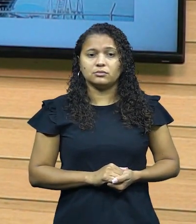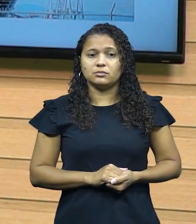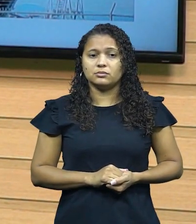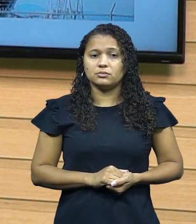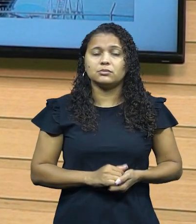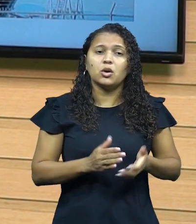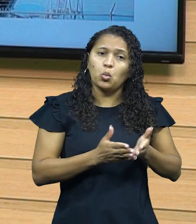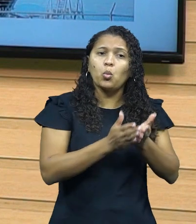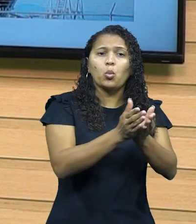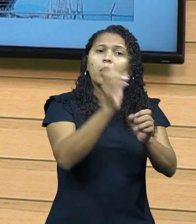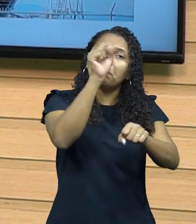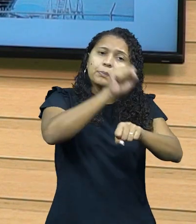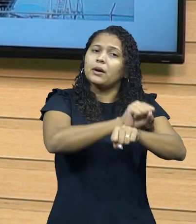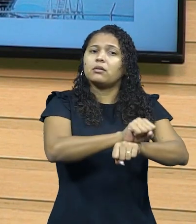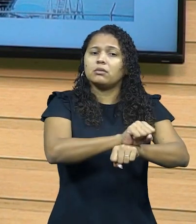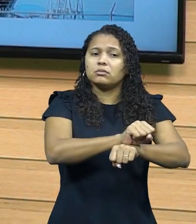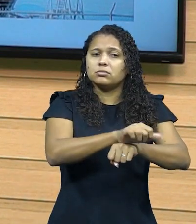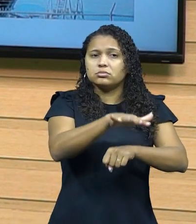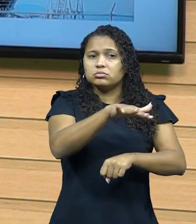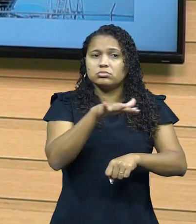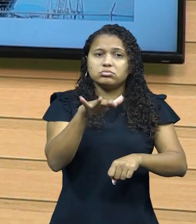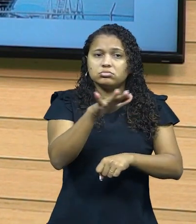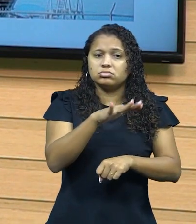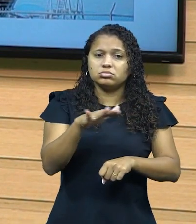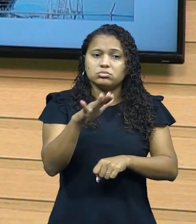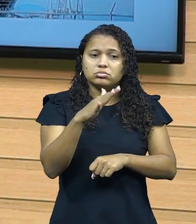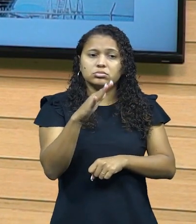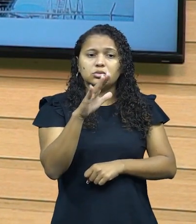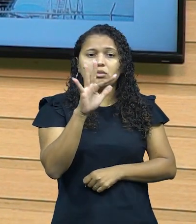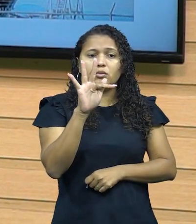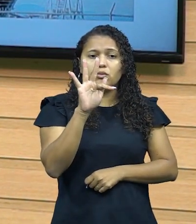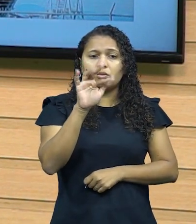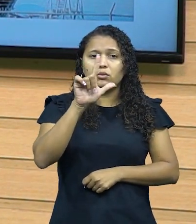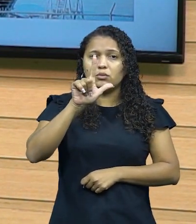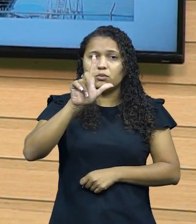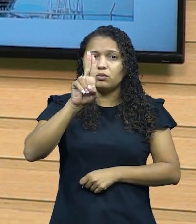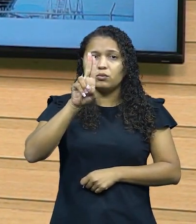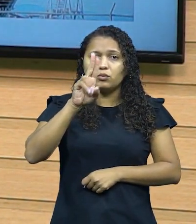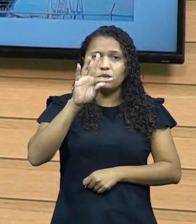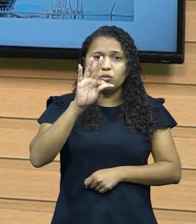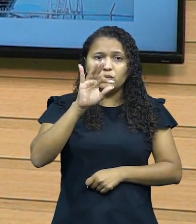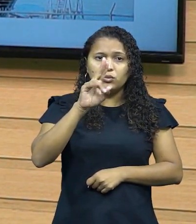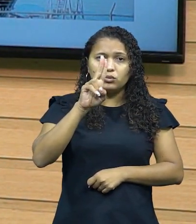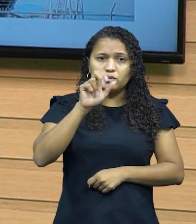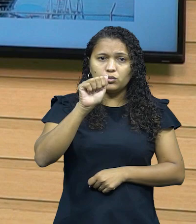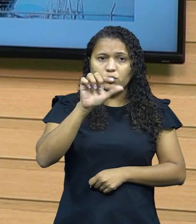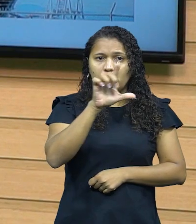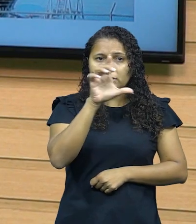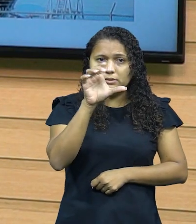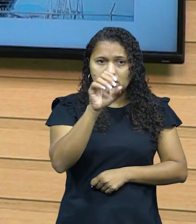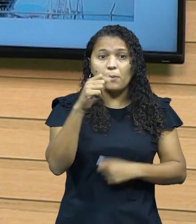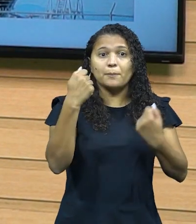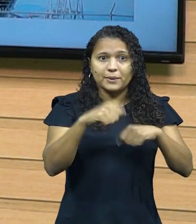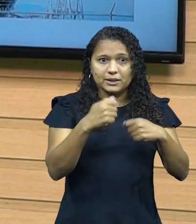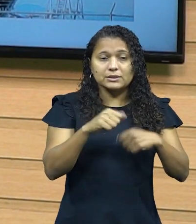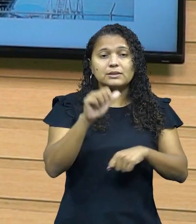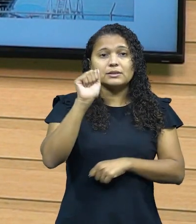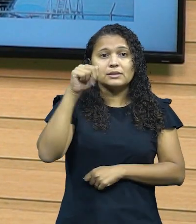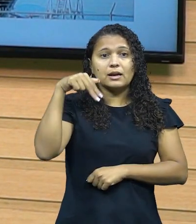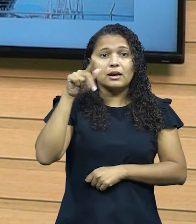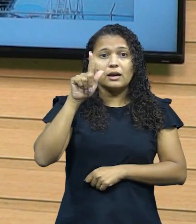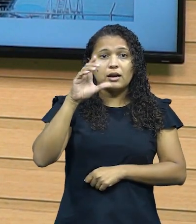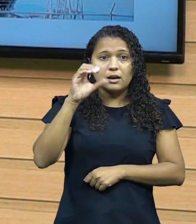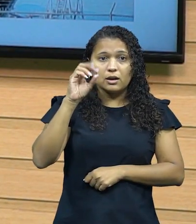Vai parar na área de flutuação, na área de ancoradouro. A gente desce a âncora para que esse navio ele não fique